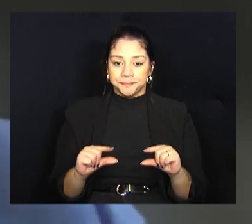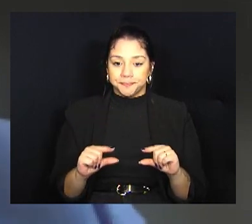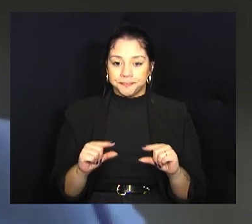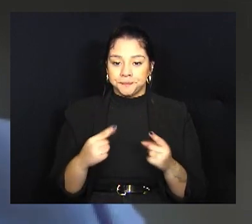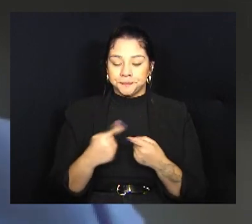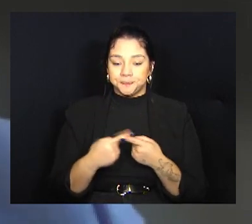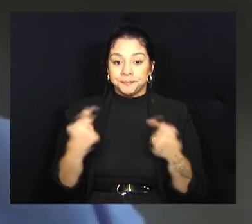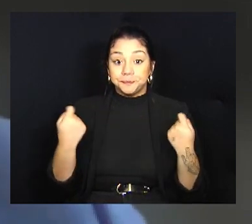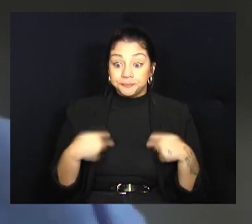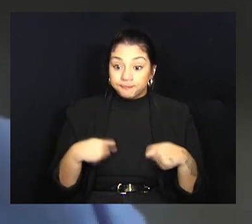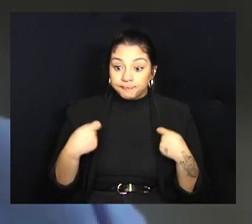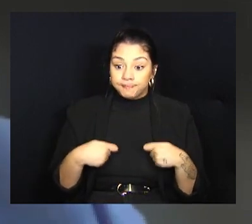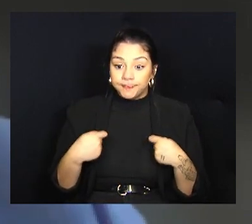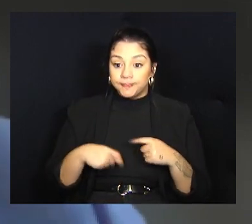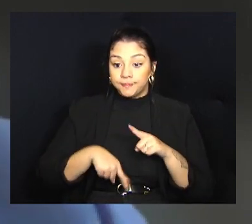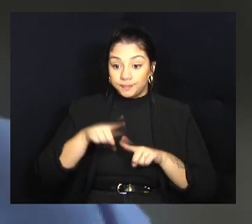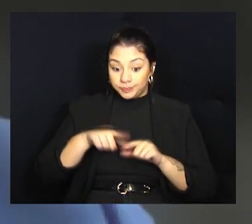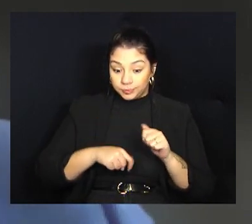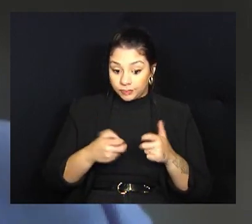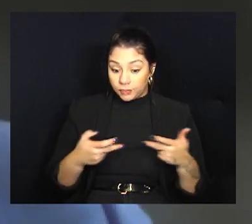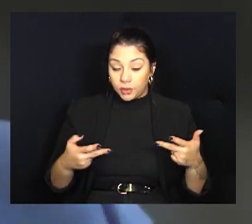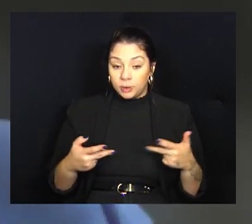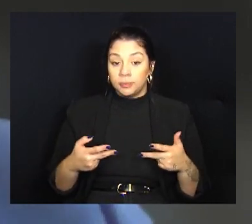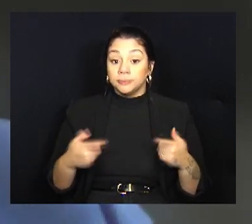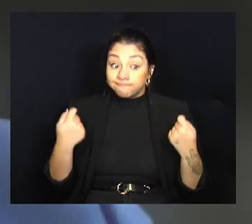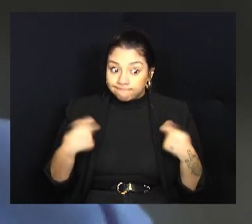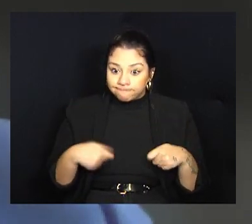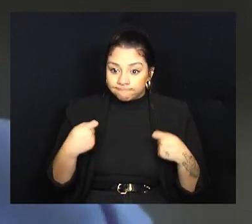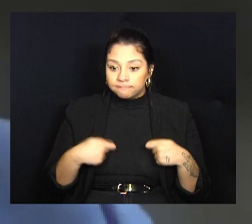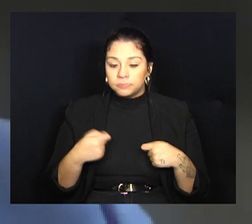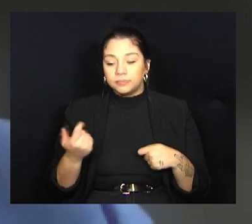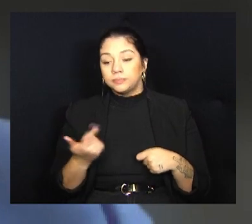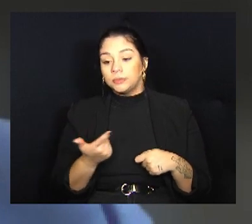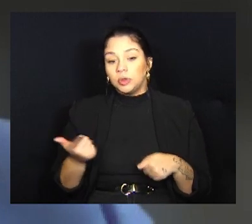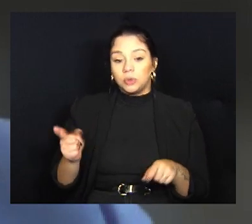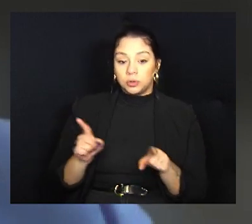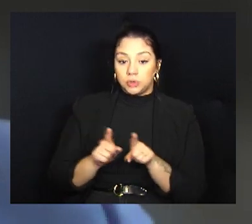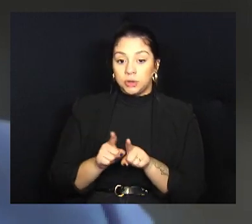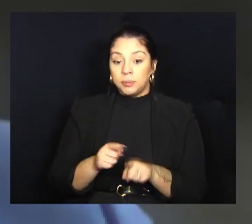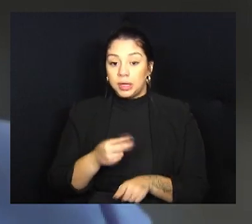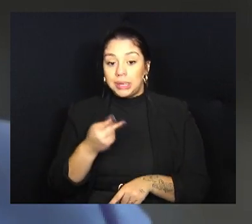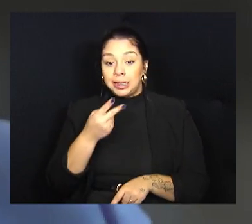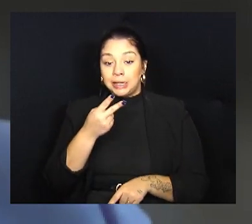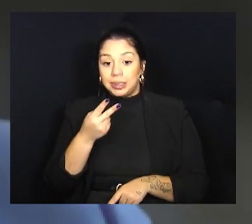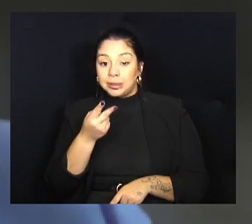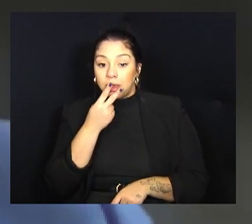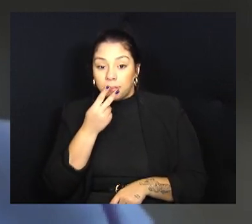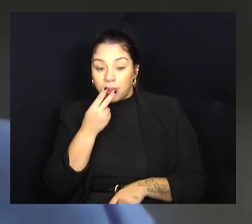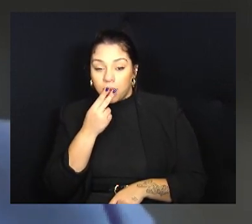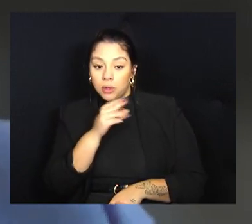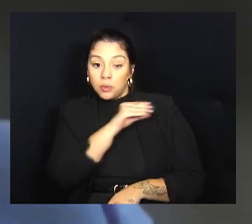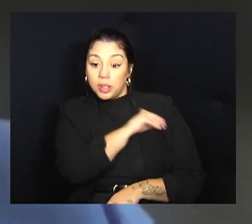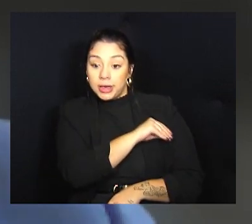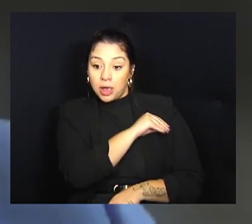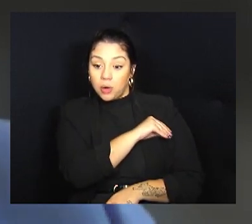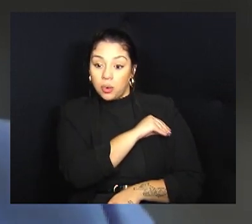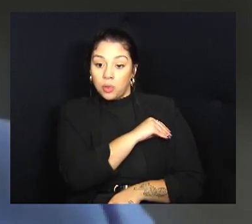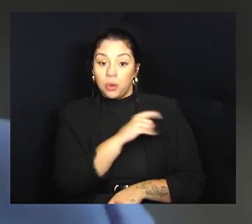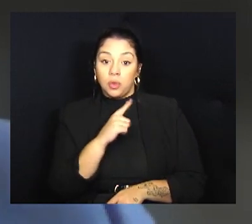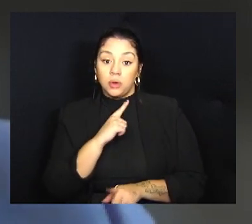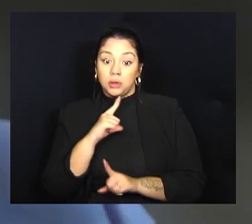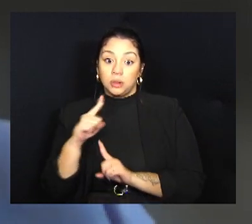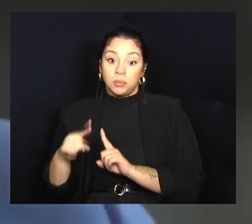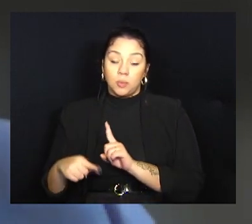essencialidade da mercadoria, e outros, por exemplo, tabaco e álcool, que vão sofrer incidência do